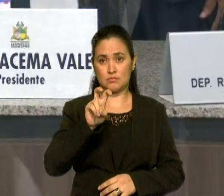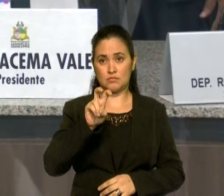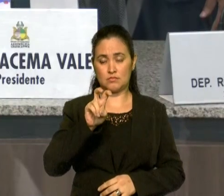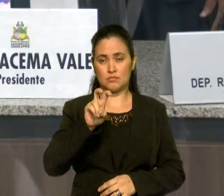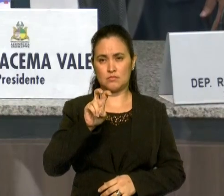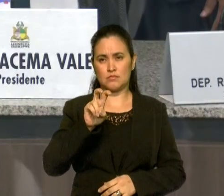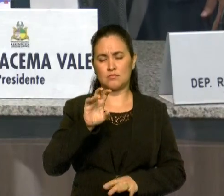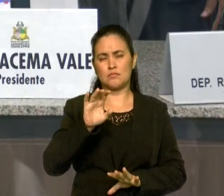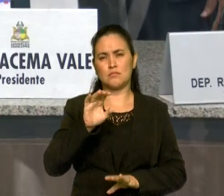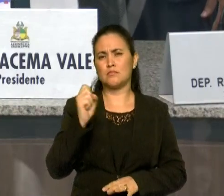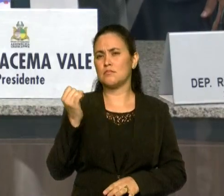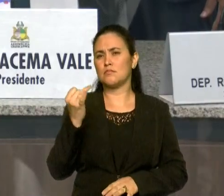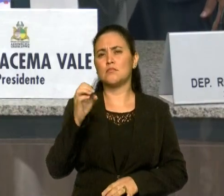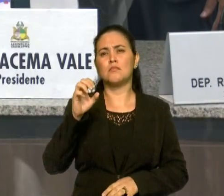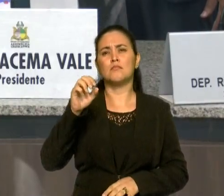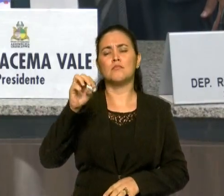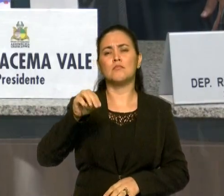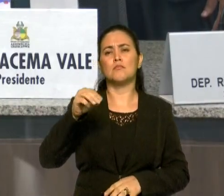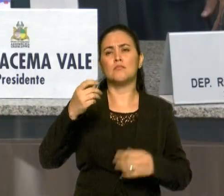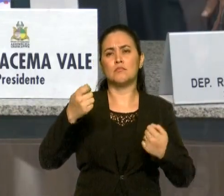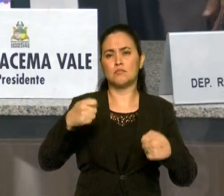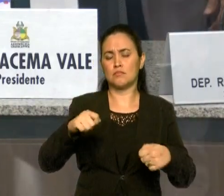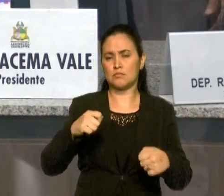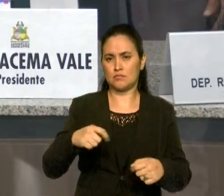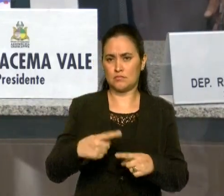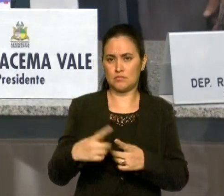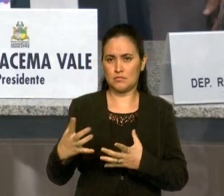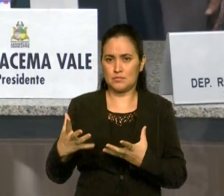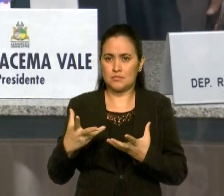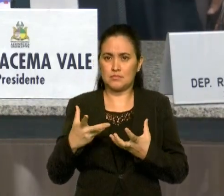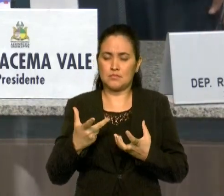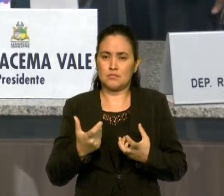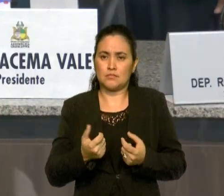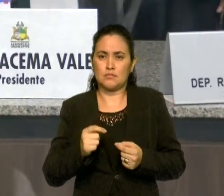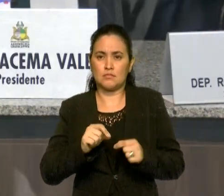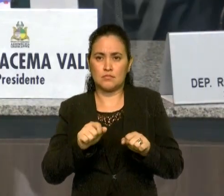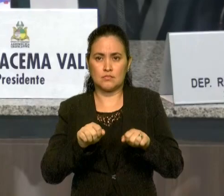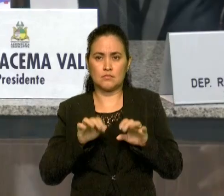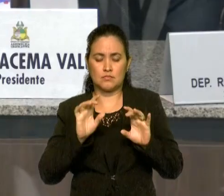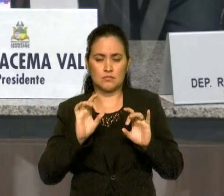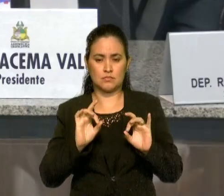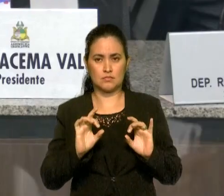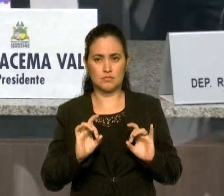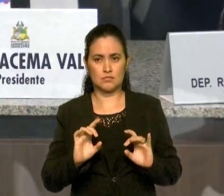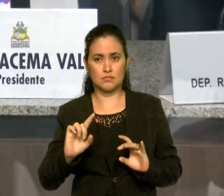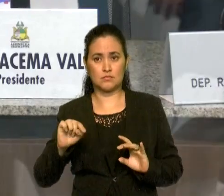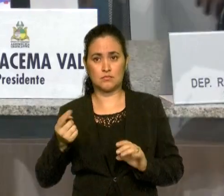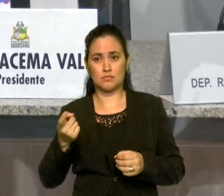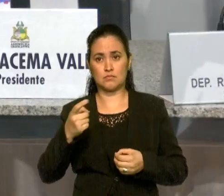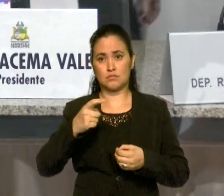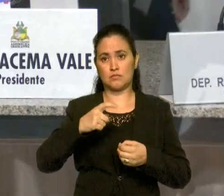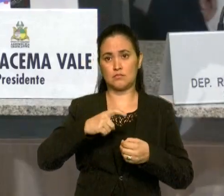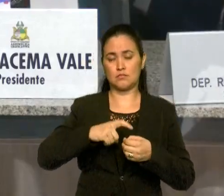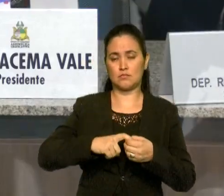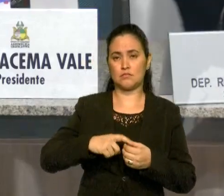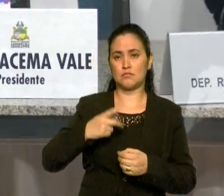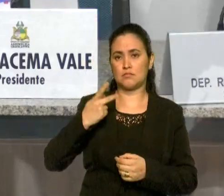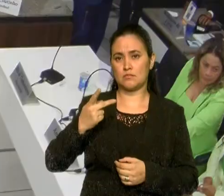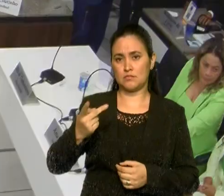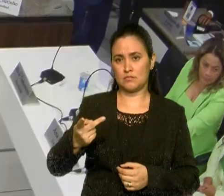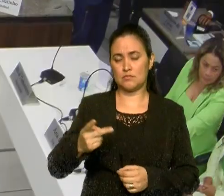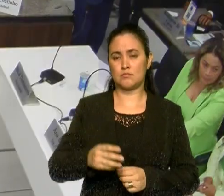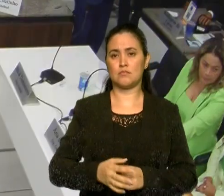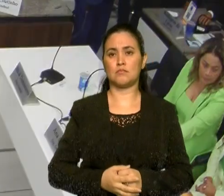pelo tempo necessário mesmo, para que a gente o receba, o acolha, faça a sessão solene e depois retome as nossas falas.